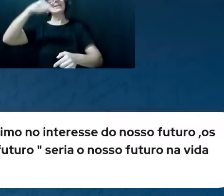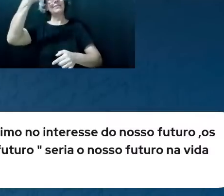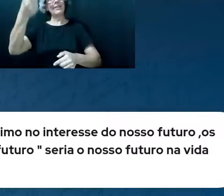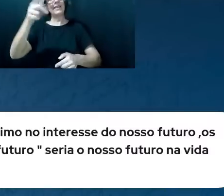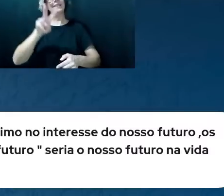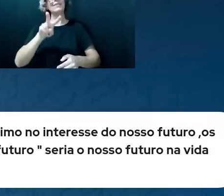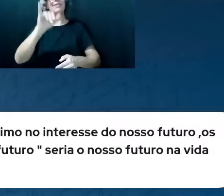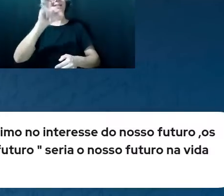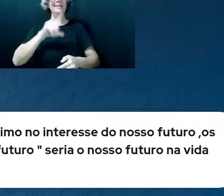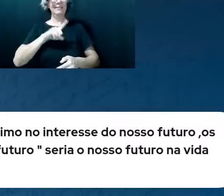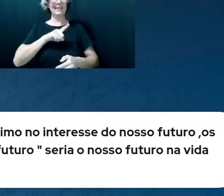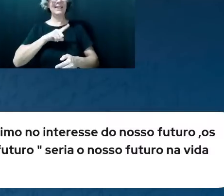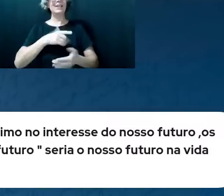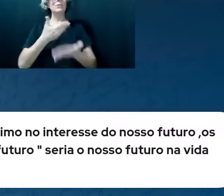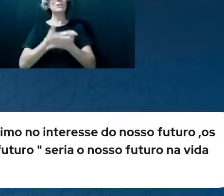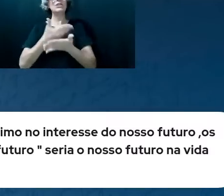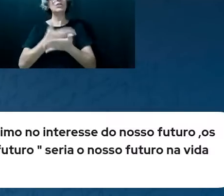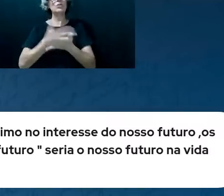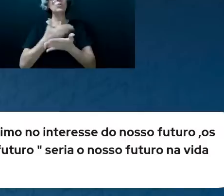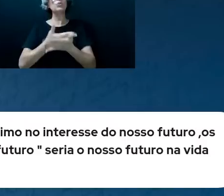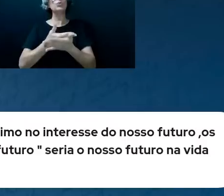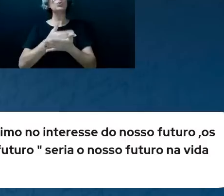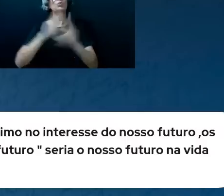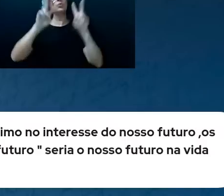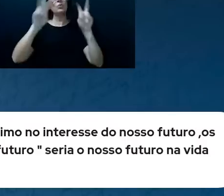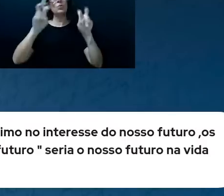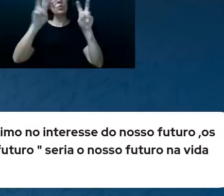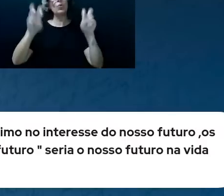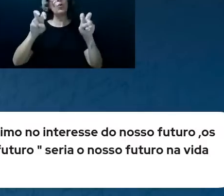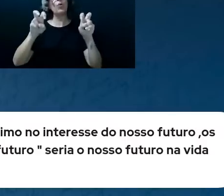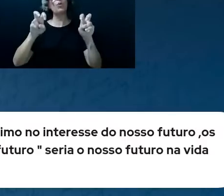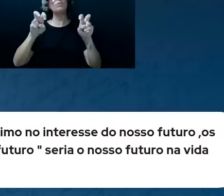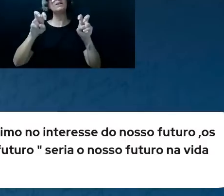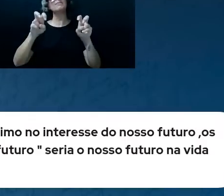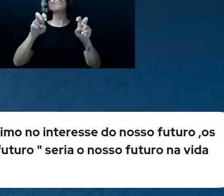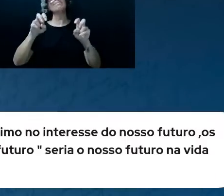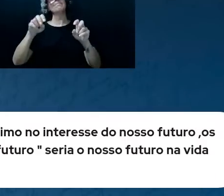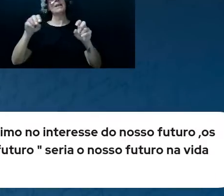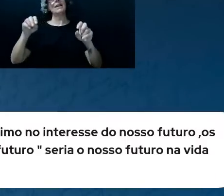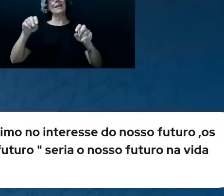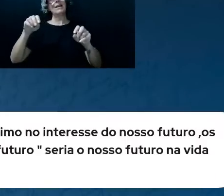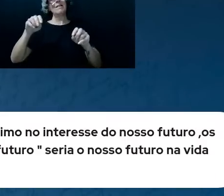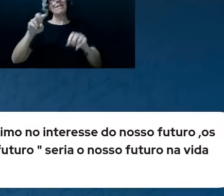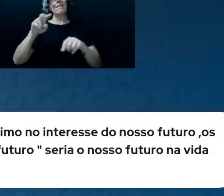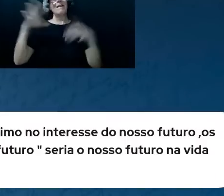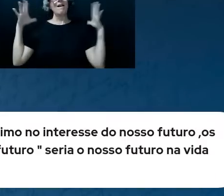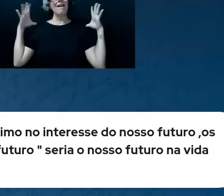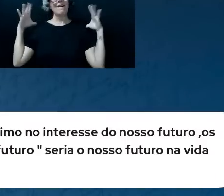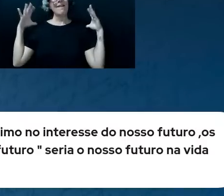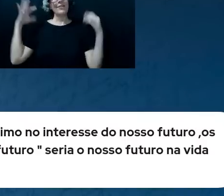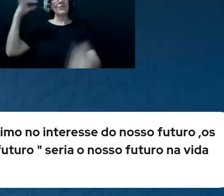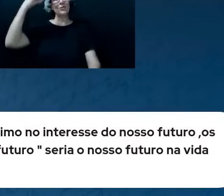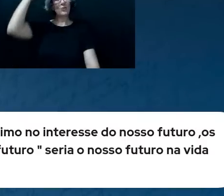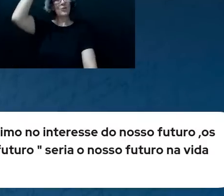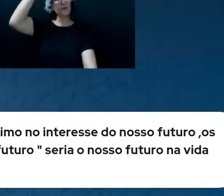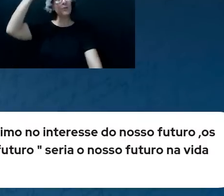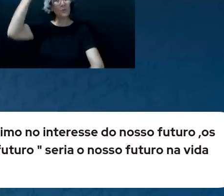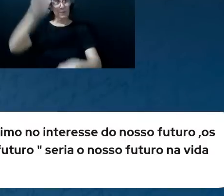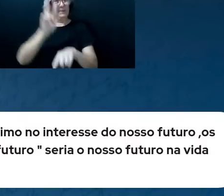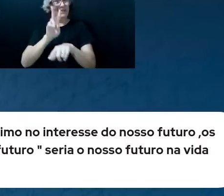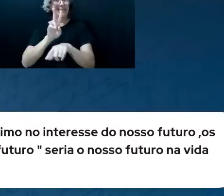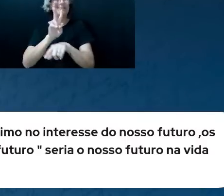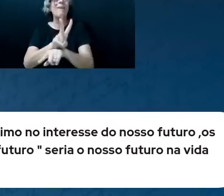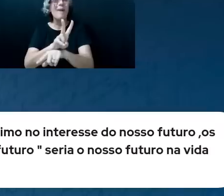né? Mas assim, a pergunta é os espíritos que nos